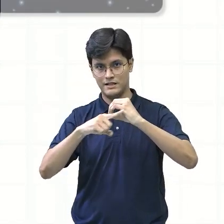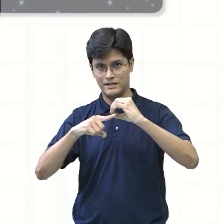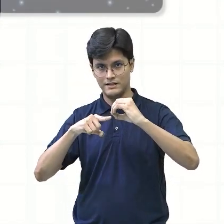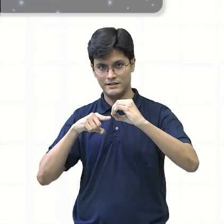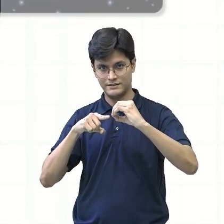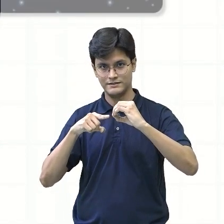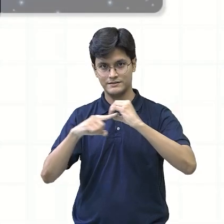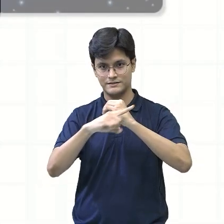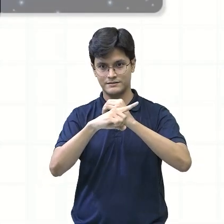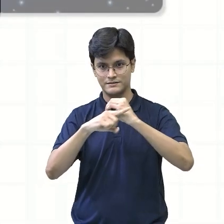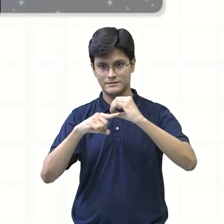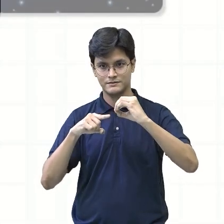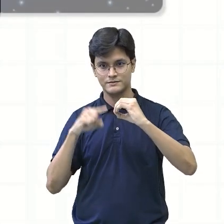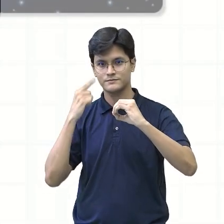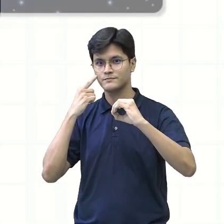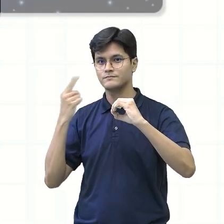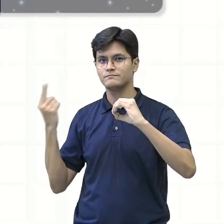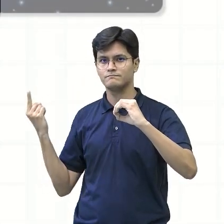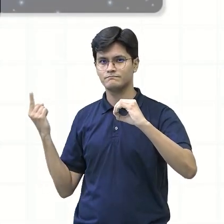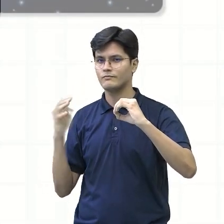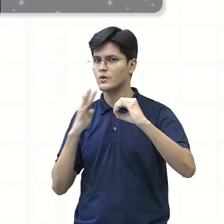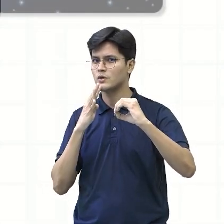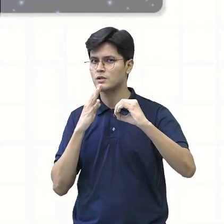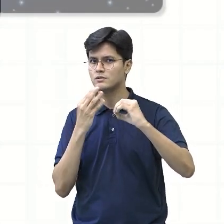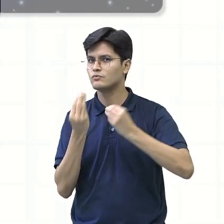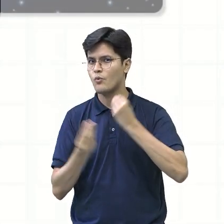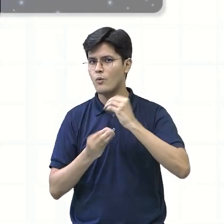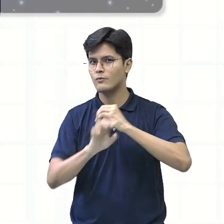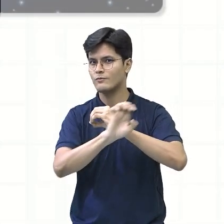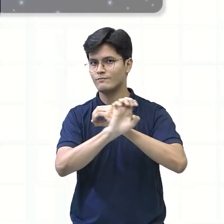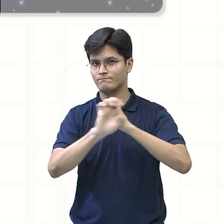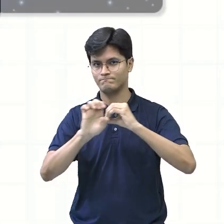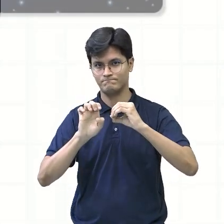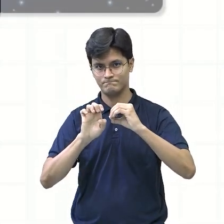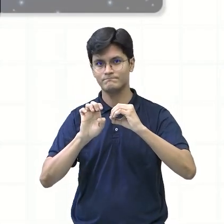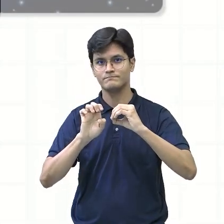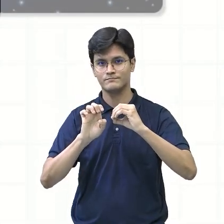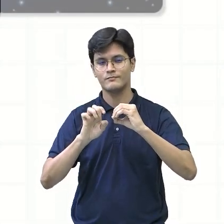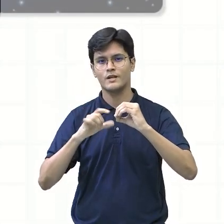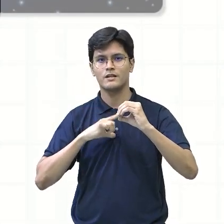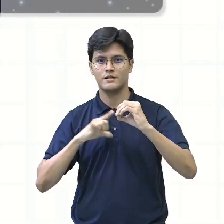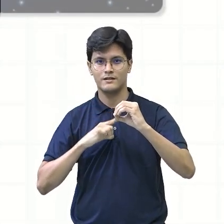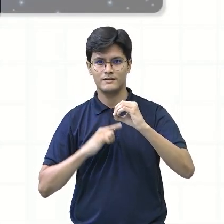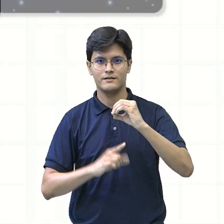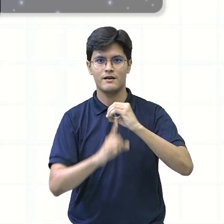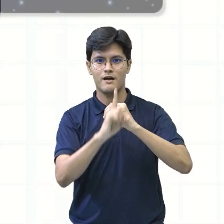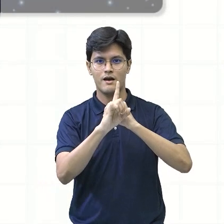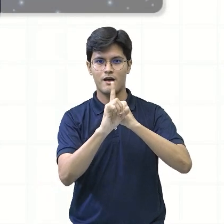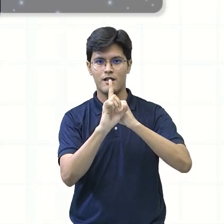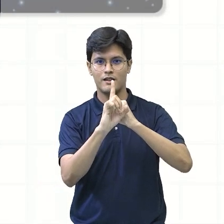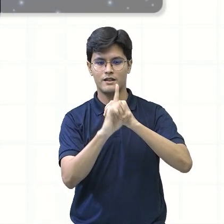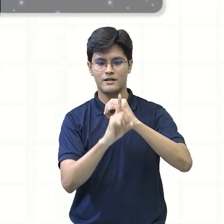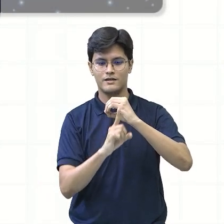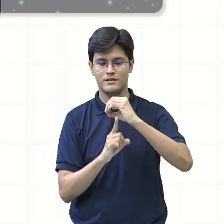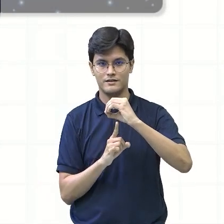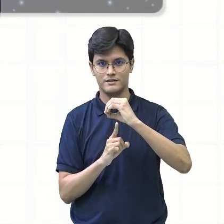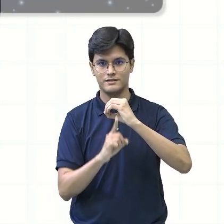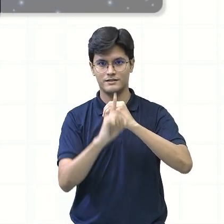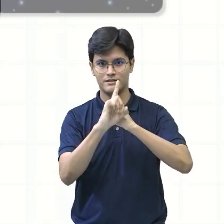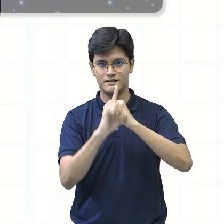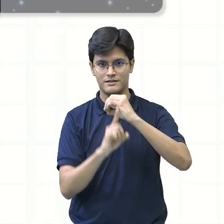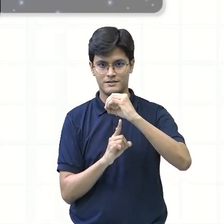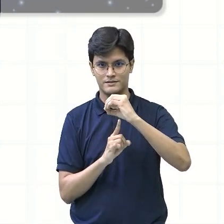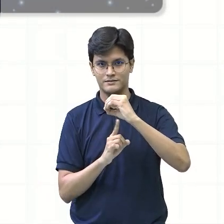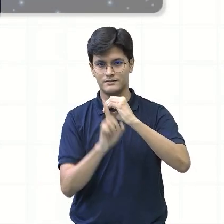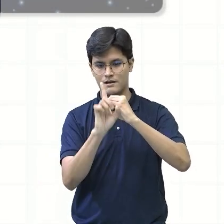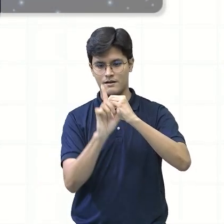aí do nosso planeta, que é conhecida como a linha do Equador. E a gente tem uma linha imaginária aqui, olha, que vai de um polo até